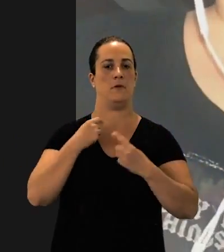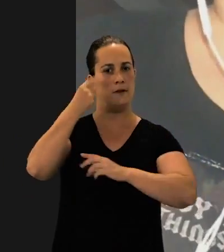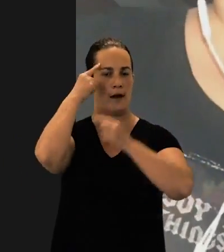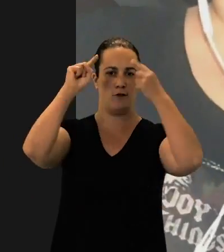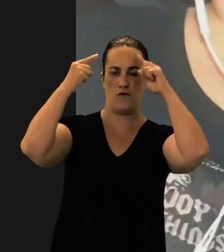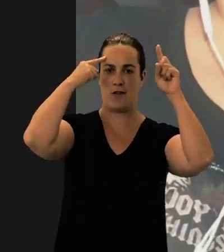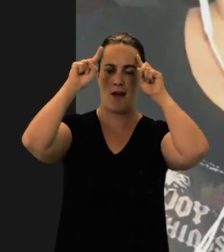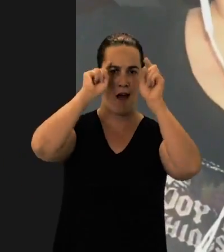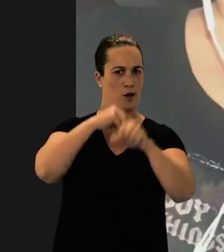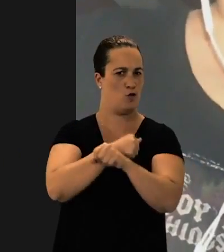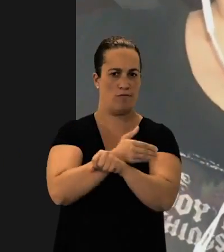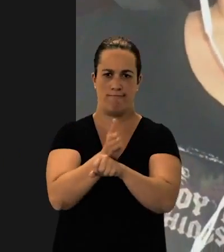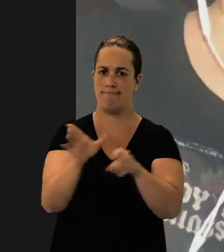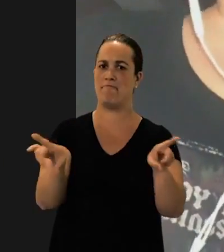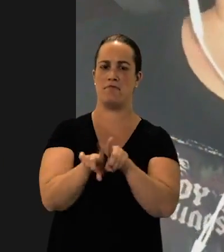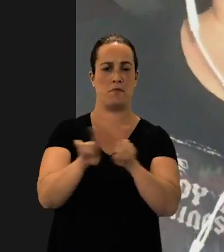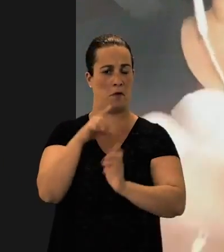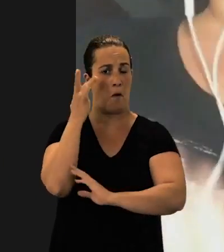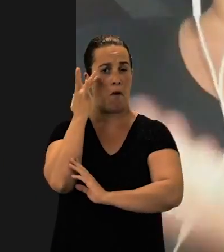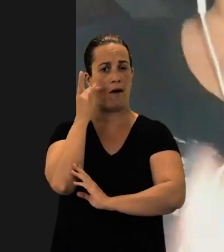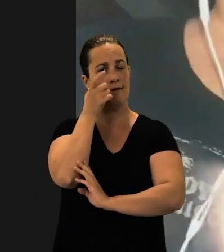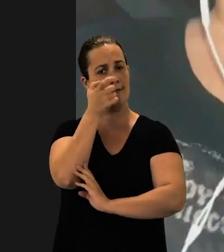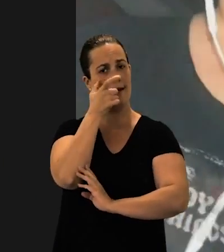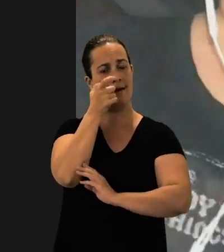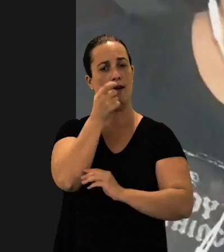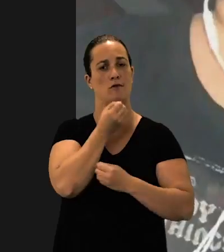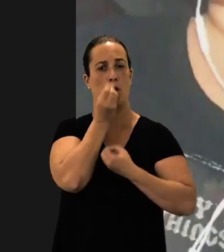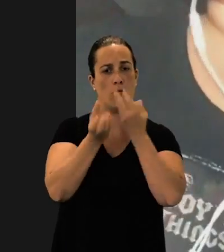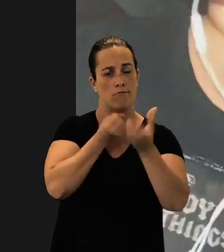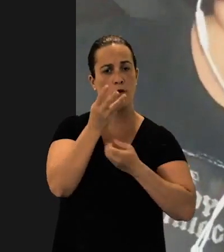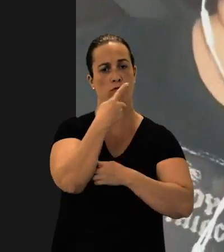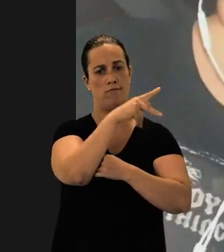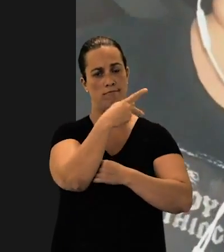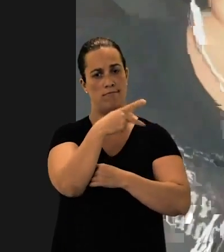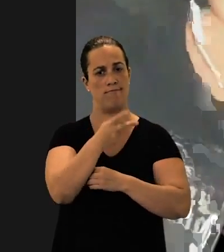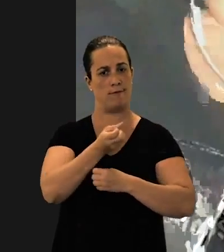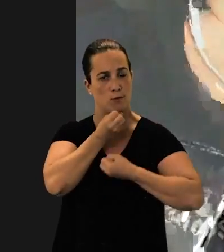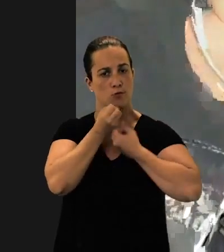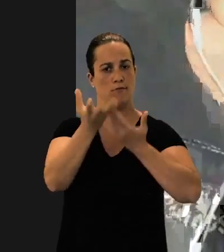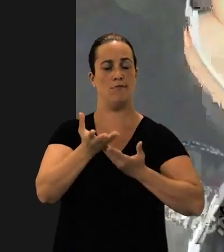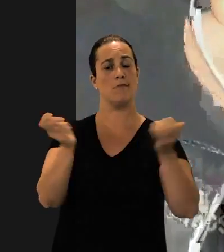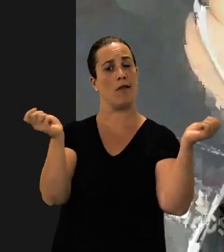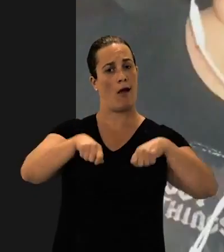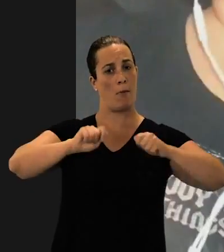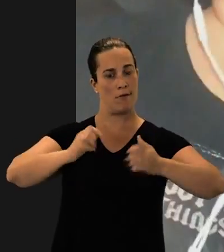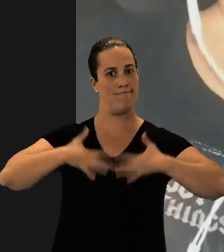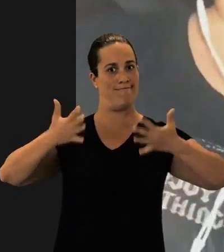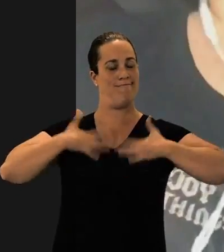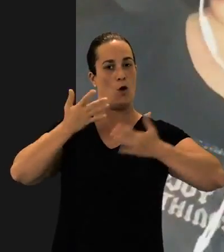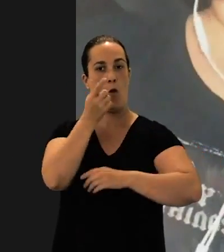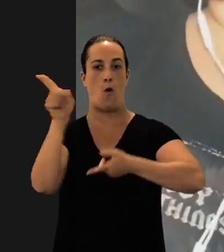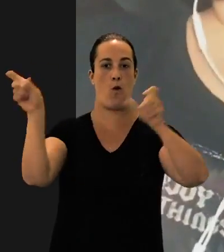que lida com a criatividade o tempo todo. E eu acho interessante esse relato de vocês, esse depoimento, que é capaz de entusiasmar também